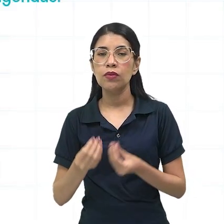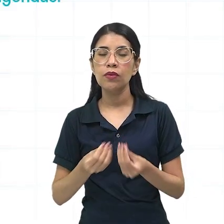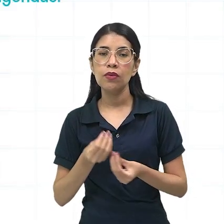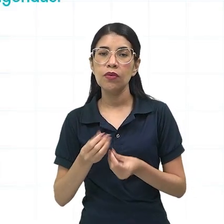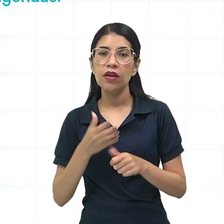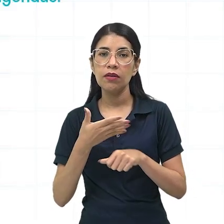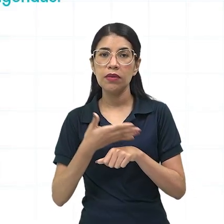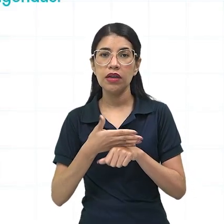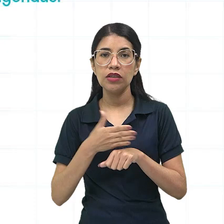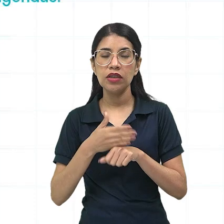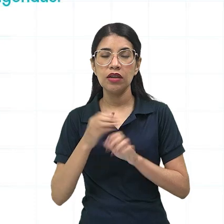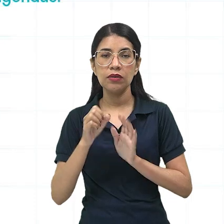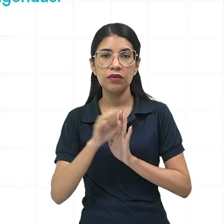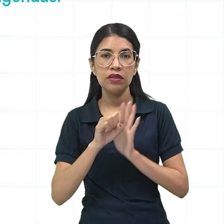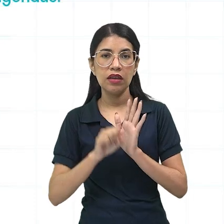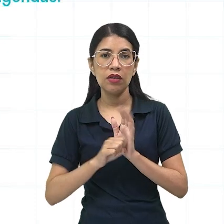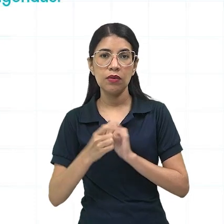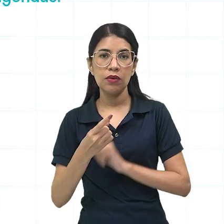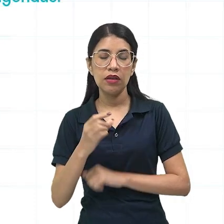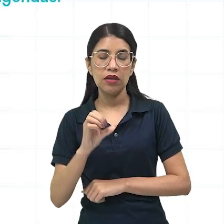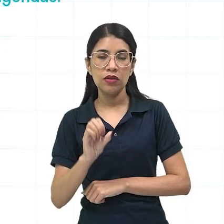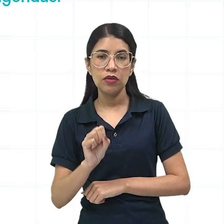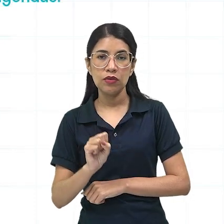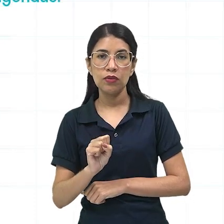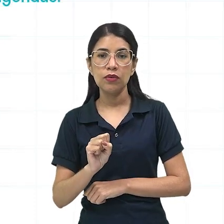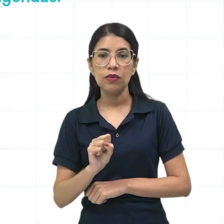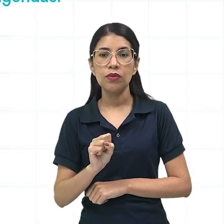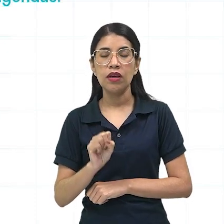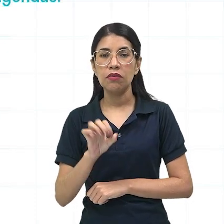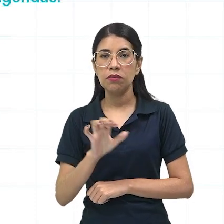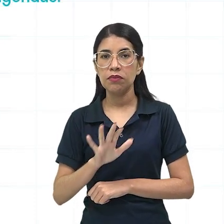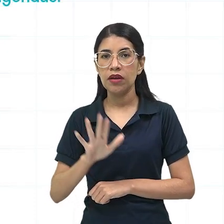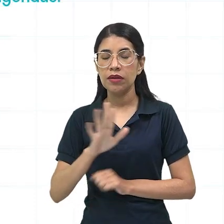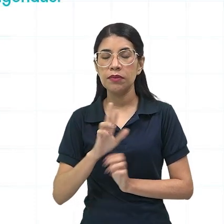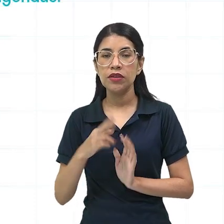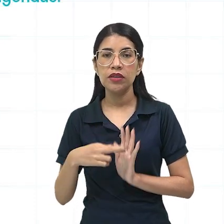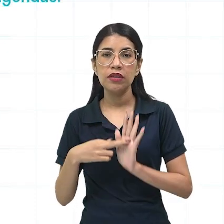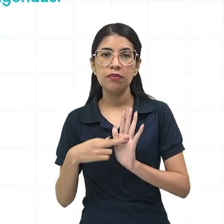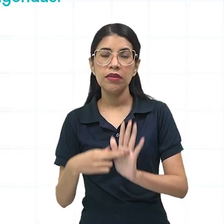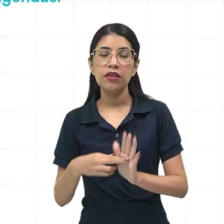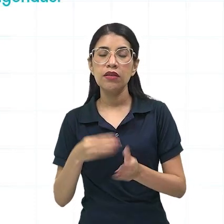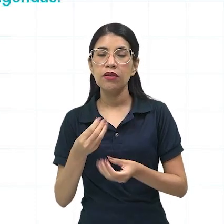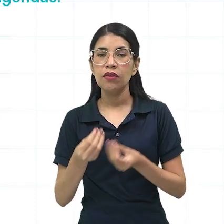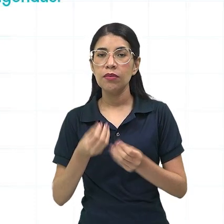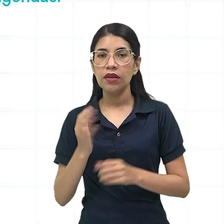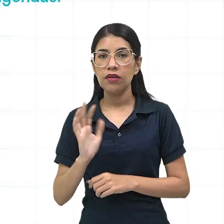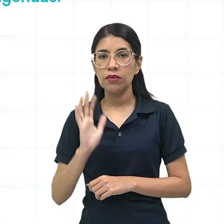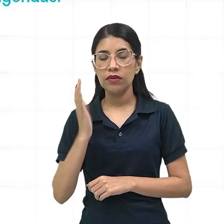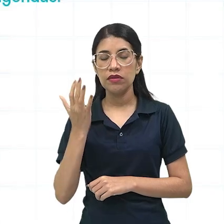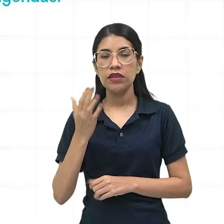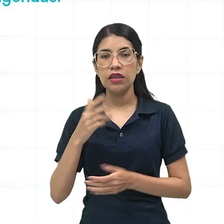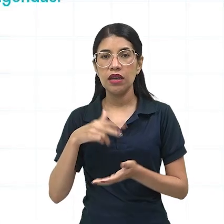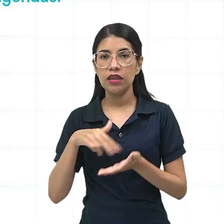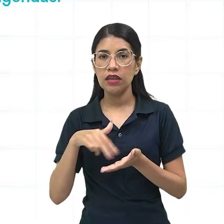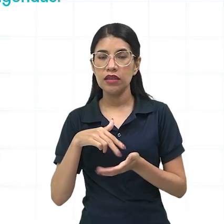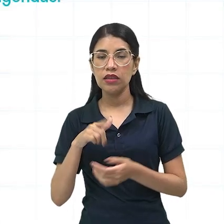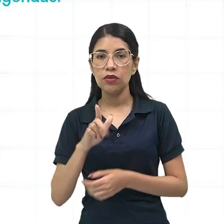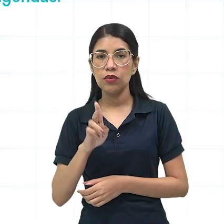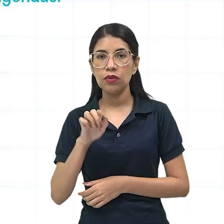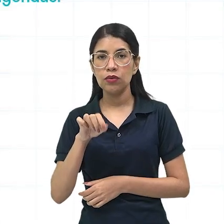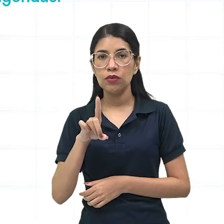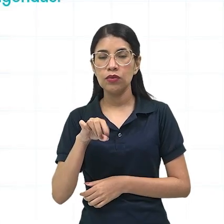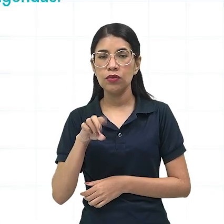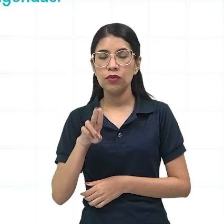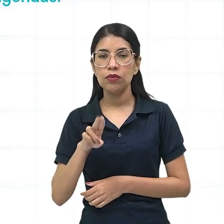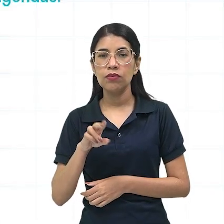era praticado no século XVIII, né? É uma gravura, que é uma representação de como o lundu acontecia. Então, olha só